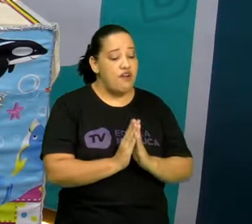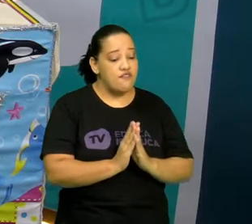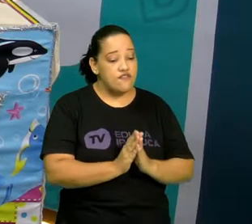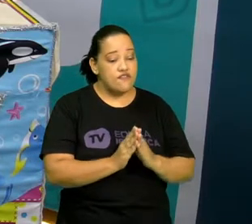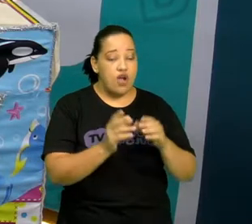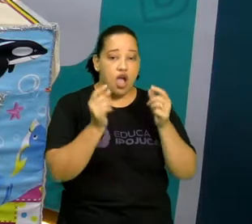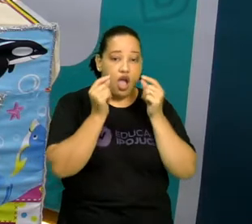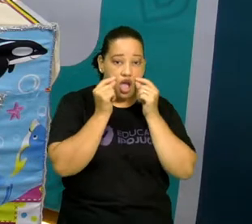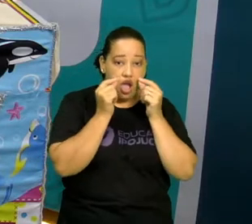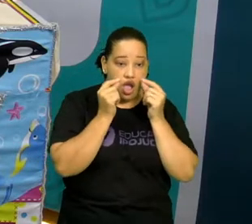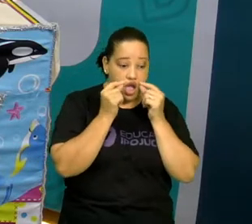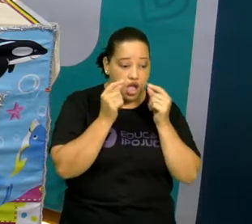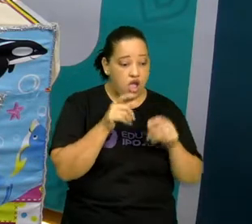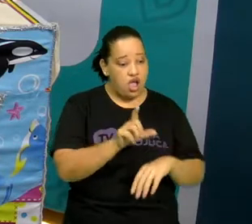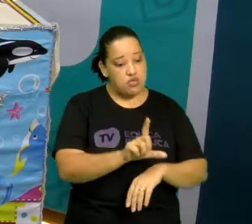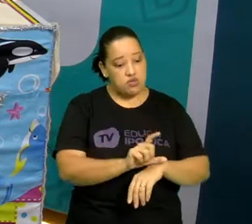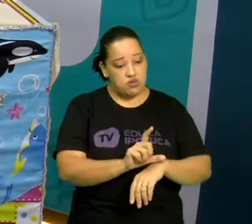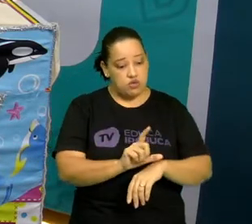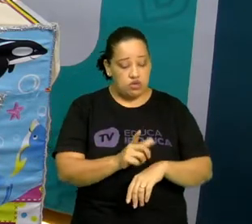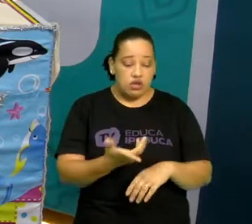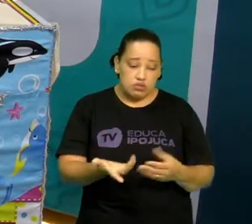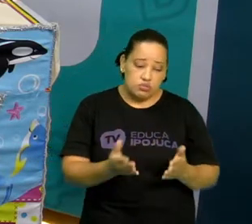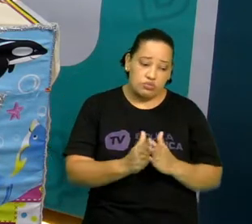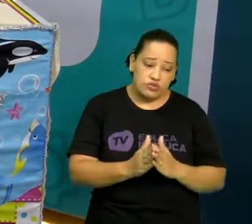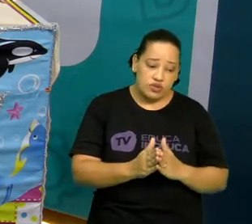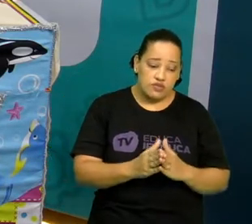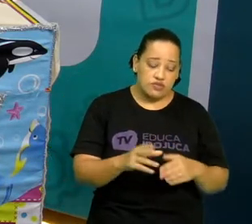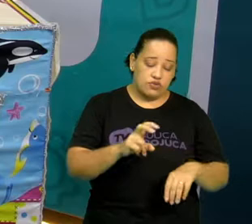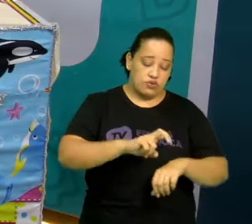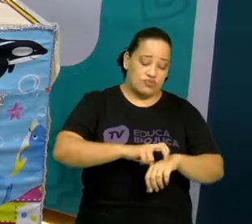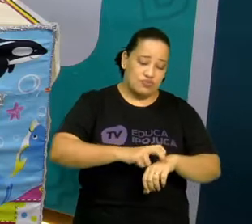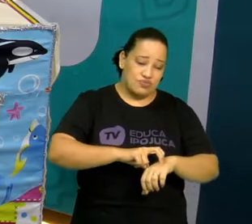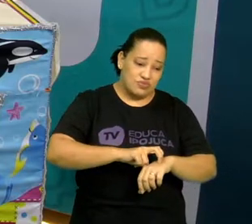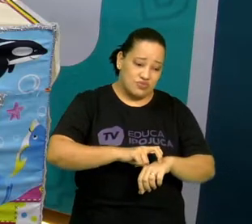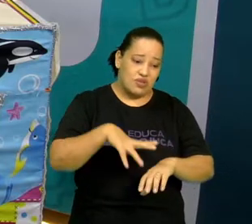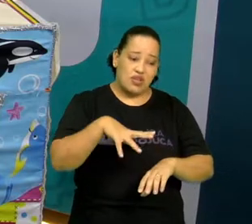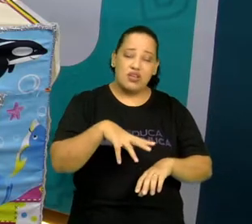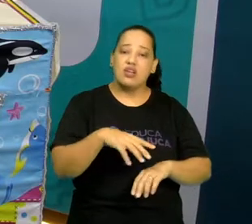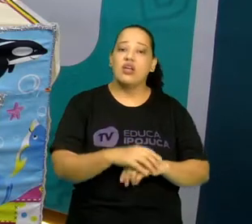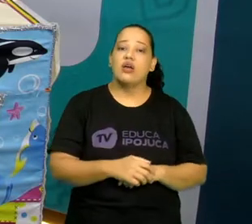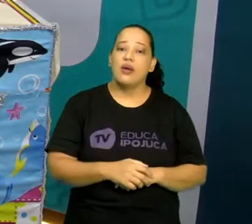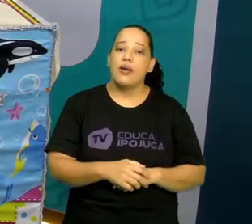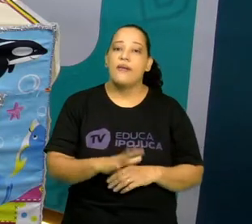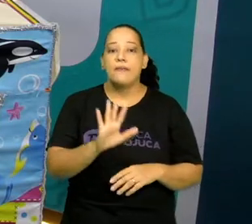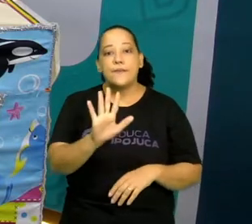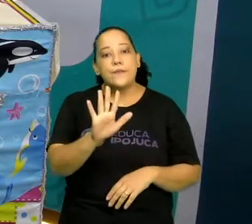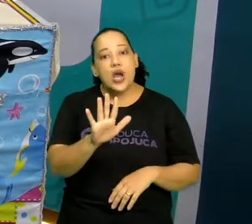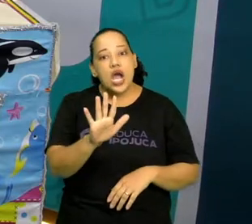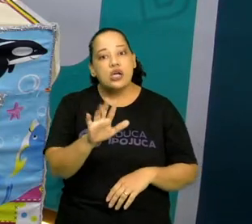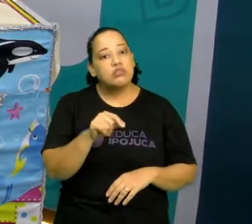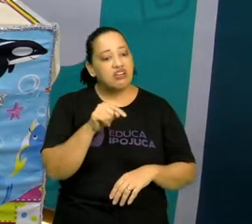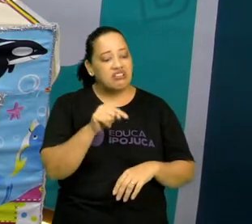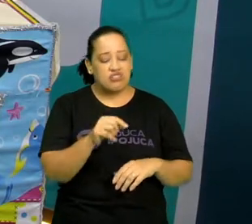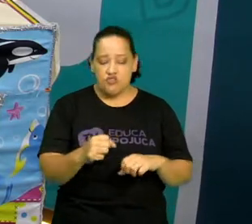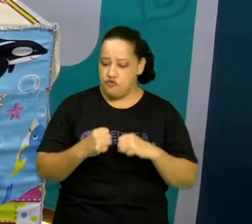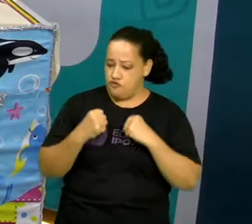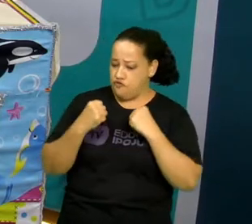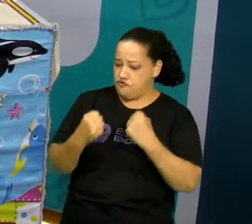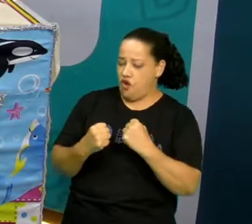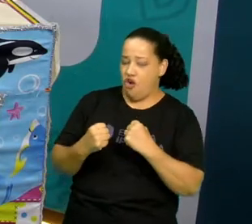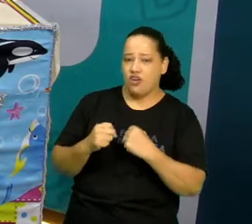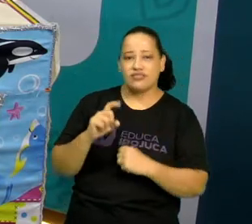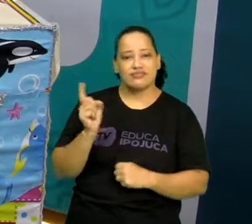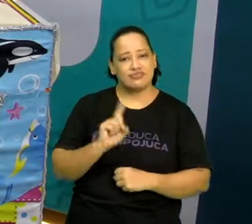criança. Mas o rato fala que não é tão forte, crianças. Sabe por